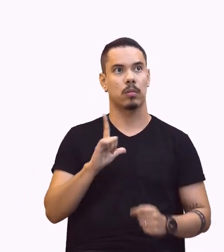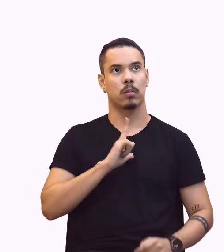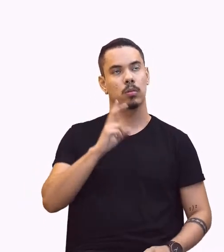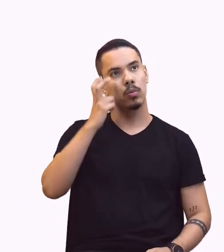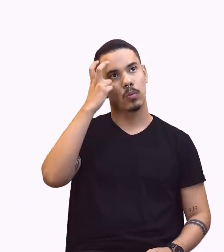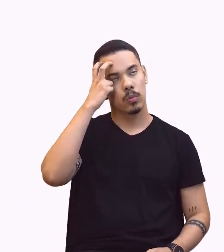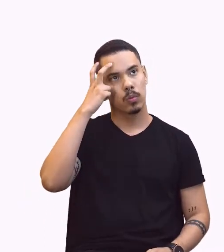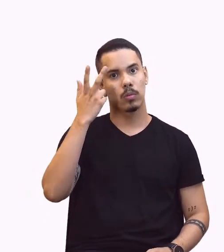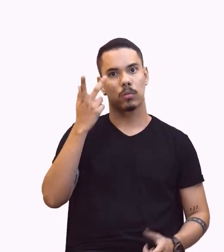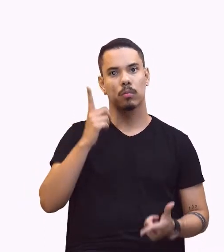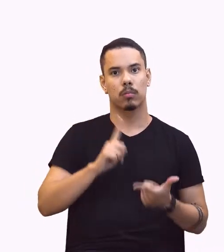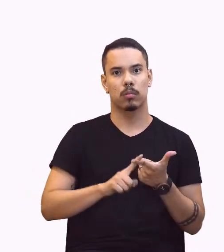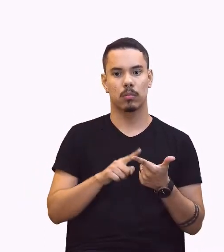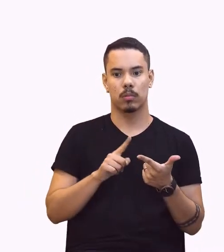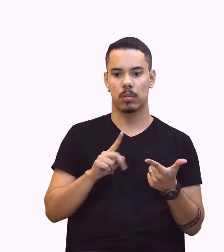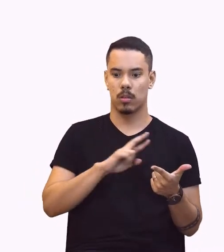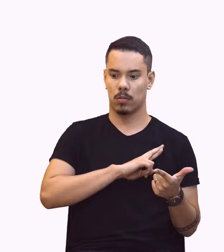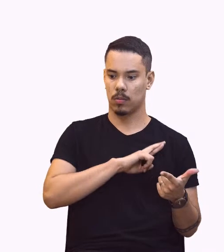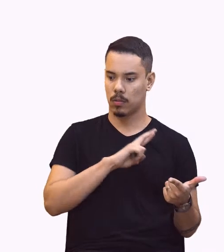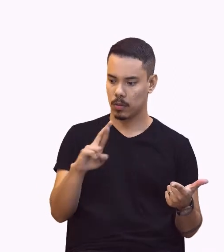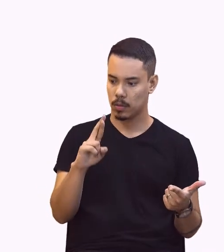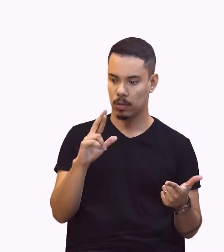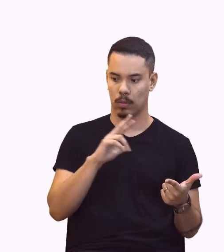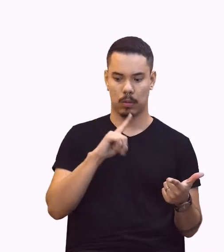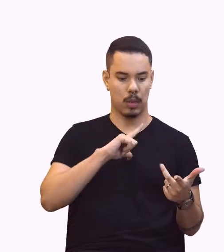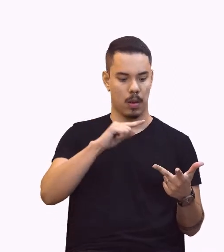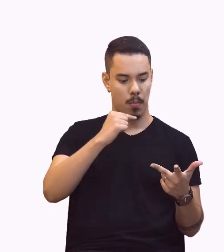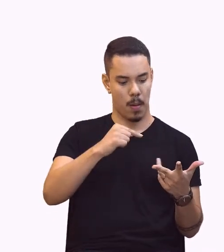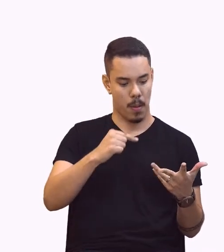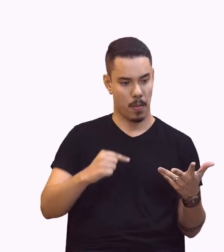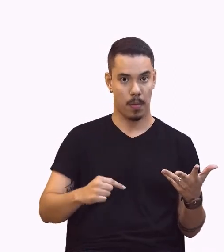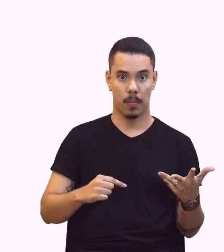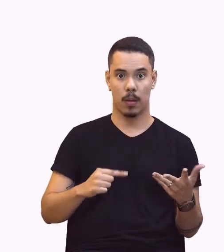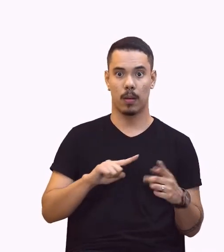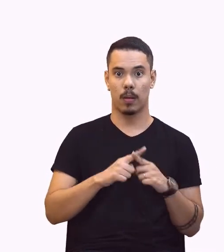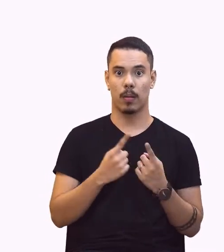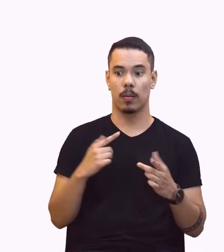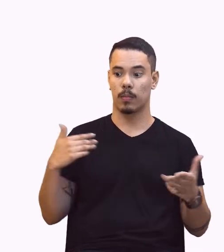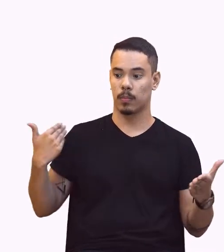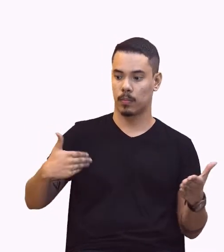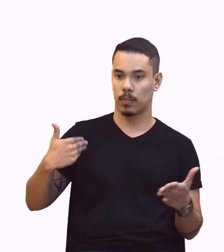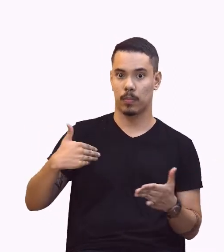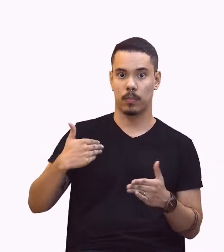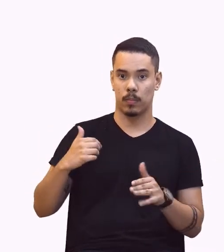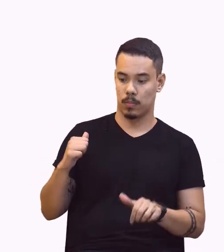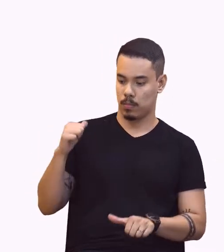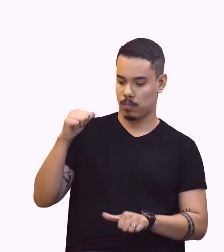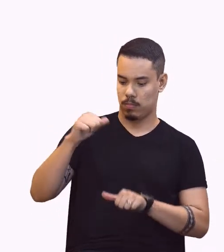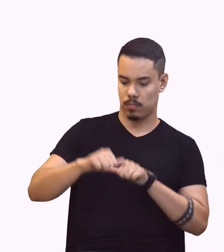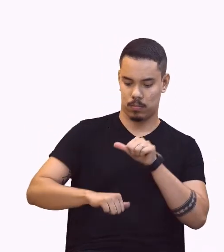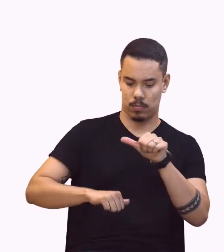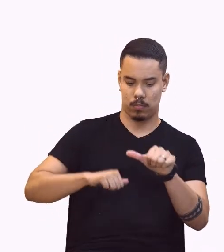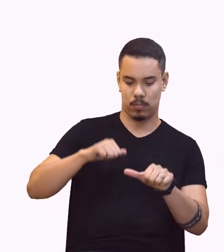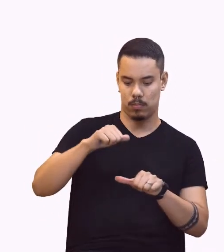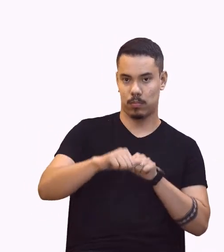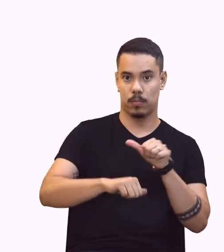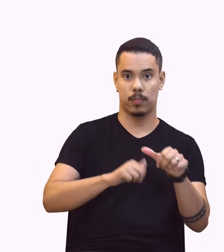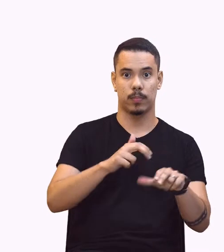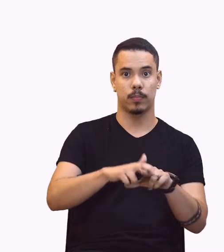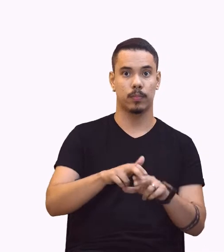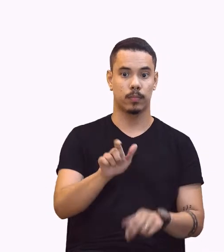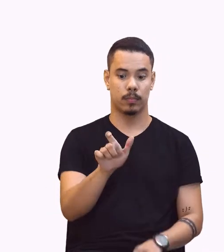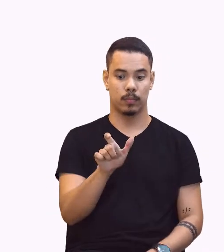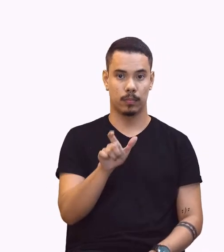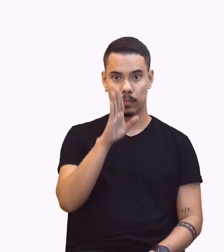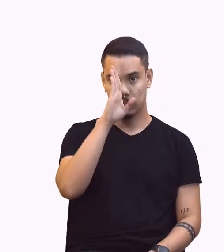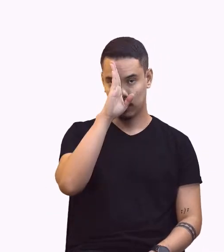isso, que tem aquilo. O homem que está passando por um processo de transformação. Então, a palavra-chave dentro